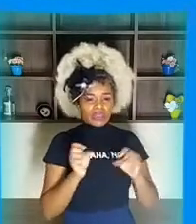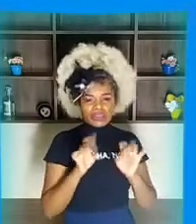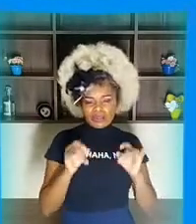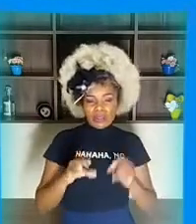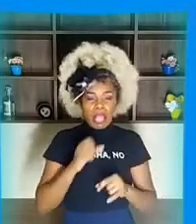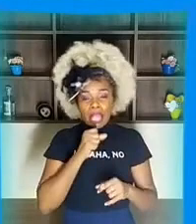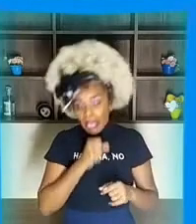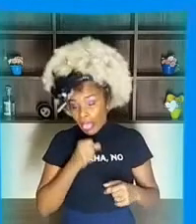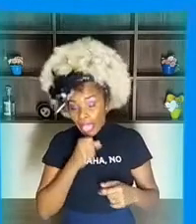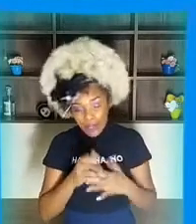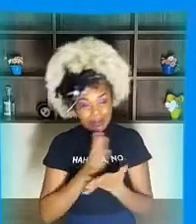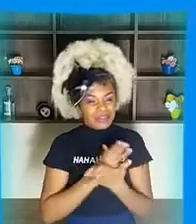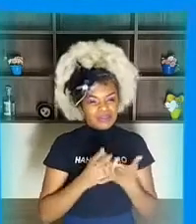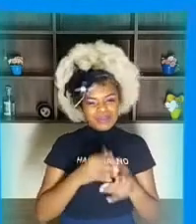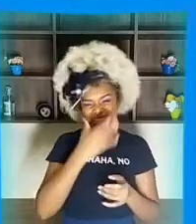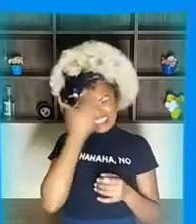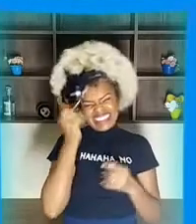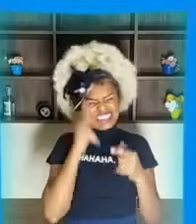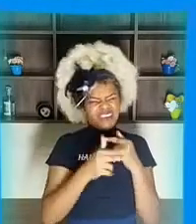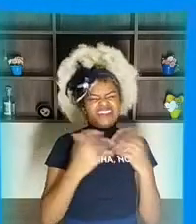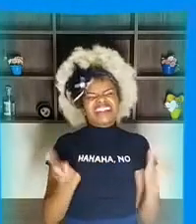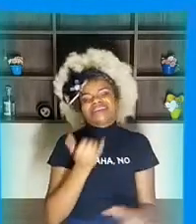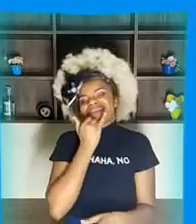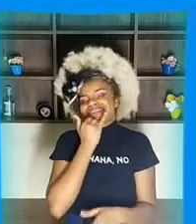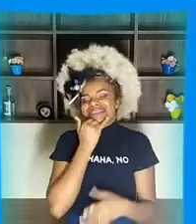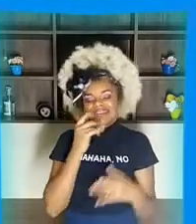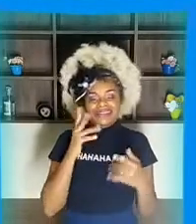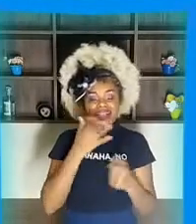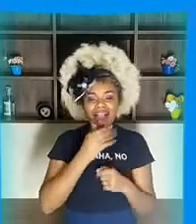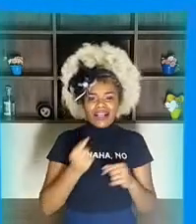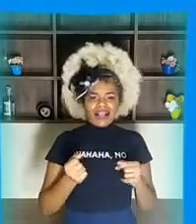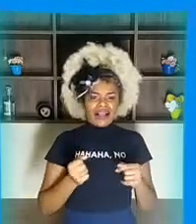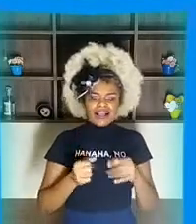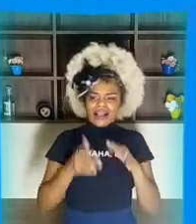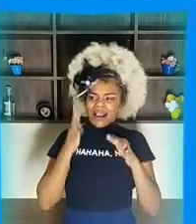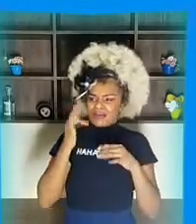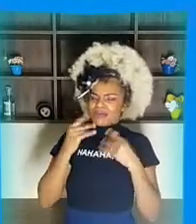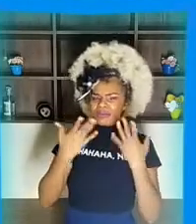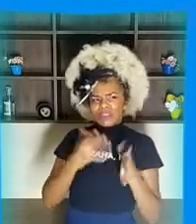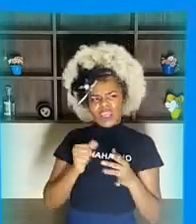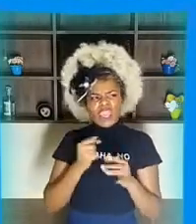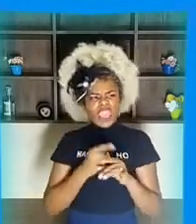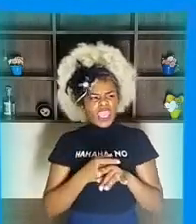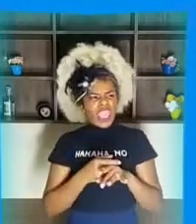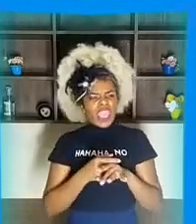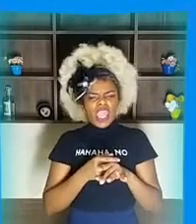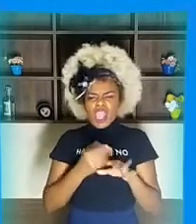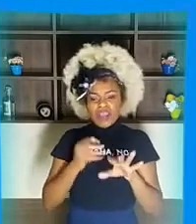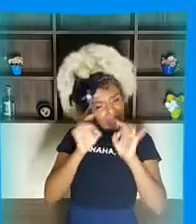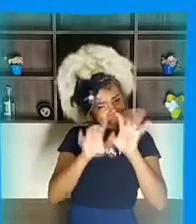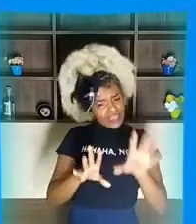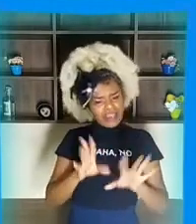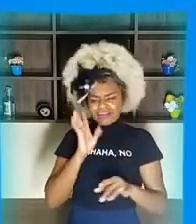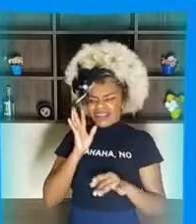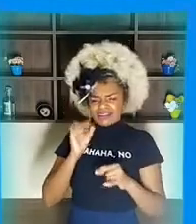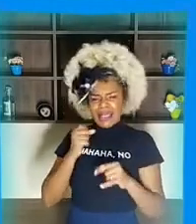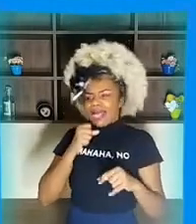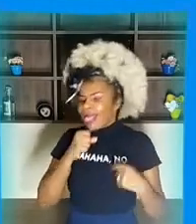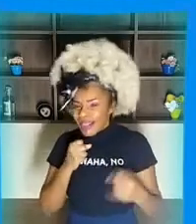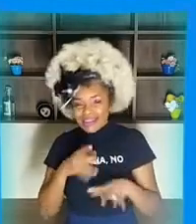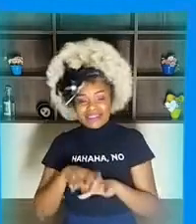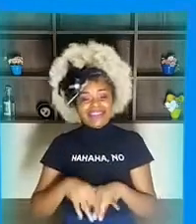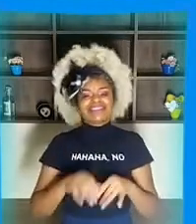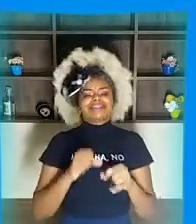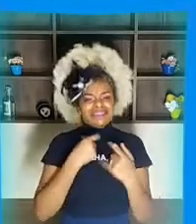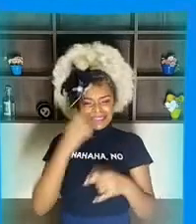no começo. Eu esqueci de cortar, rapaz, desculpa. Não, eu deixei. Eu ia até tirar, mas aí ficou engraçado que você tosse e a babinha ainda